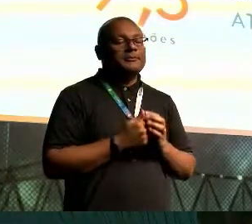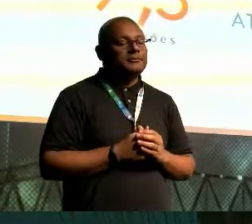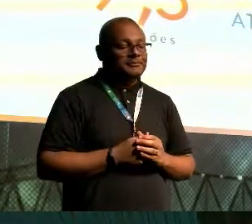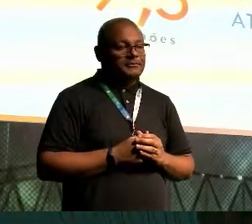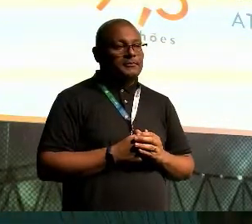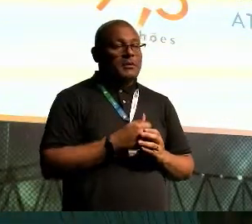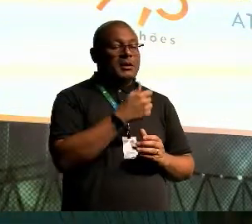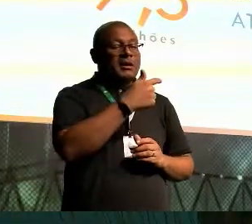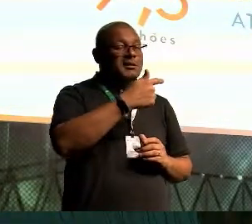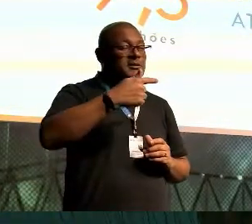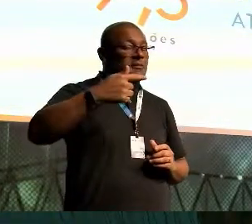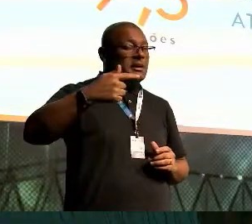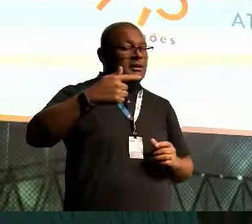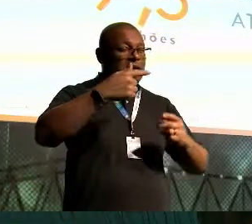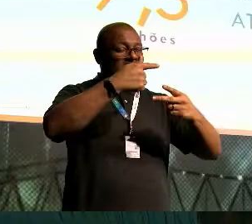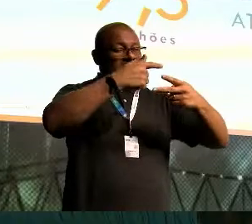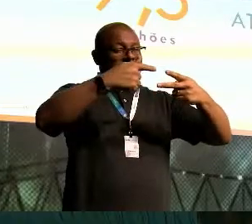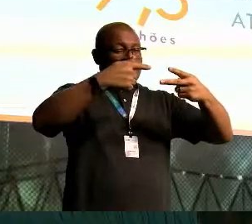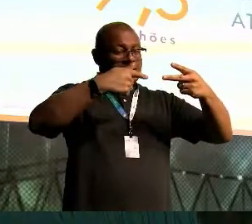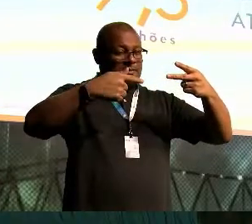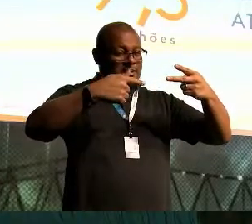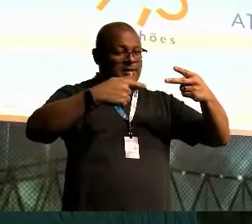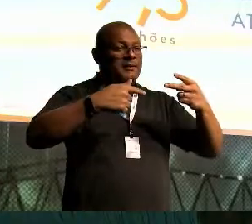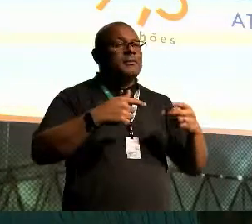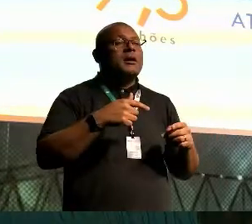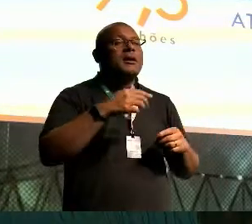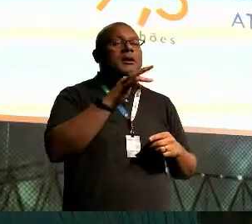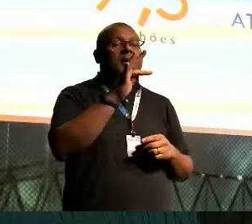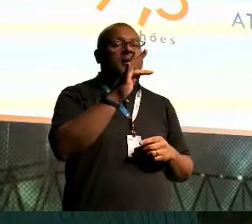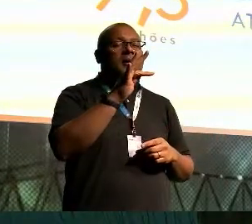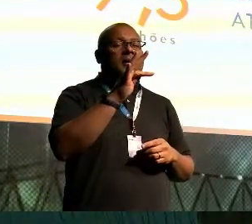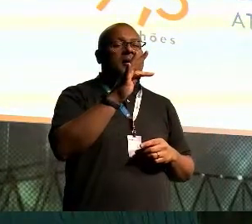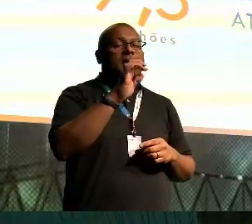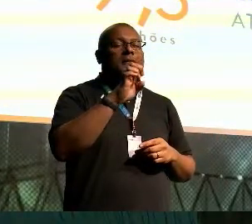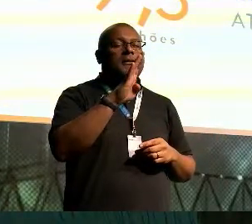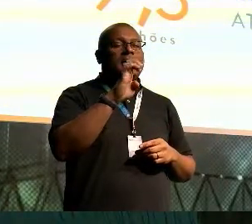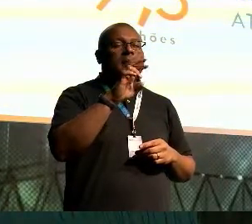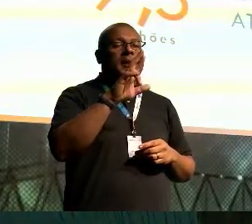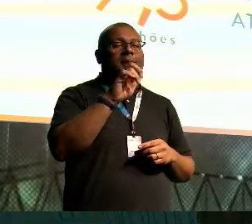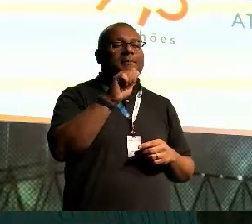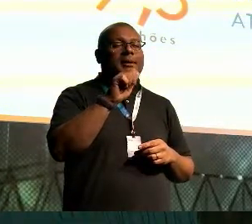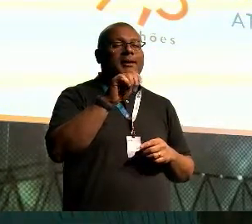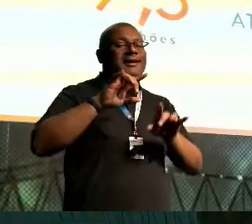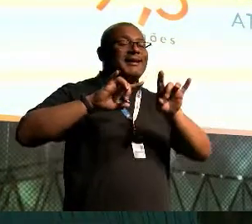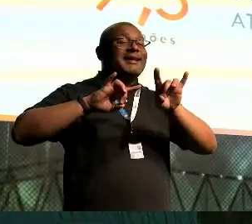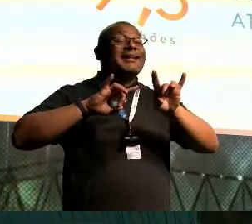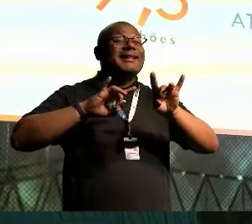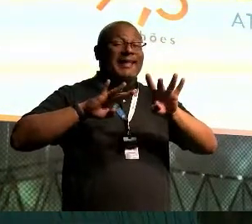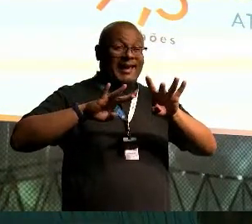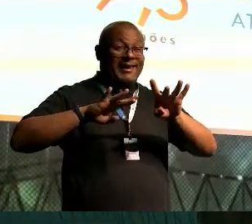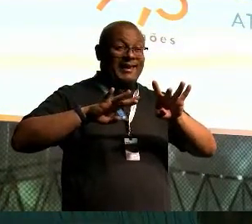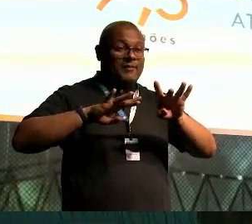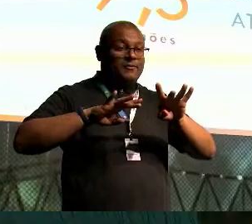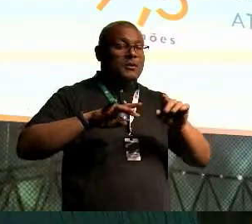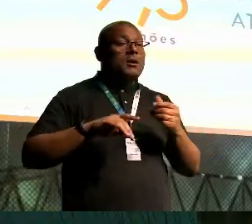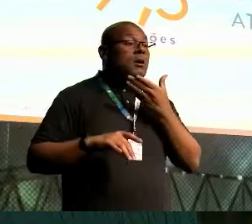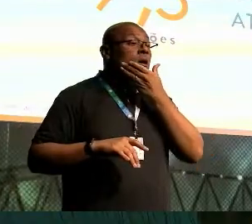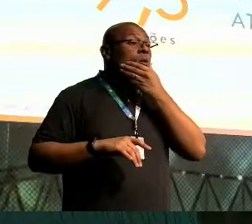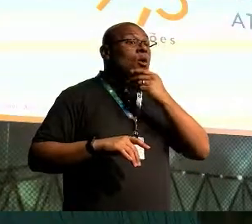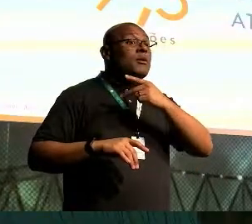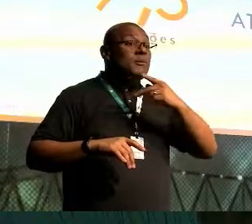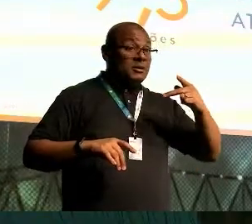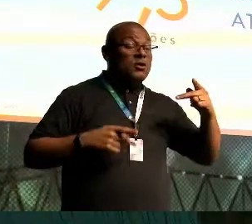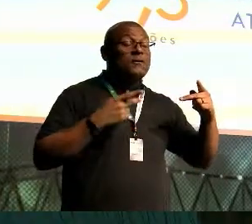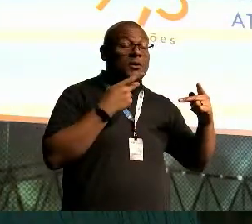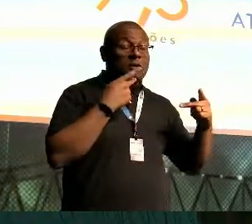Na semana retrasada, no Febraban Tech, o Banco Central, o Roberto Campos, trouxe esse número. A gente tem hoje 7,5 milhões